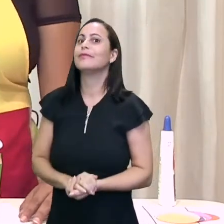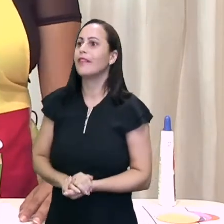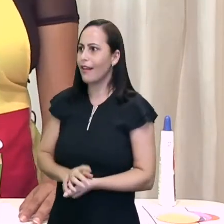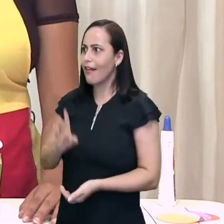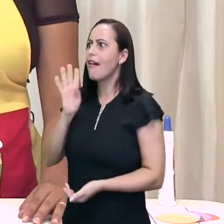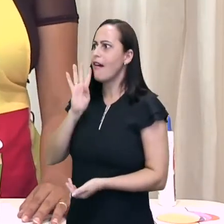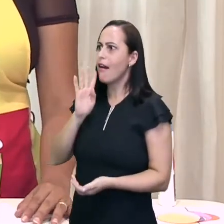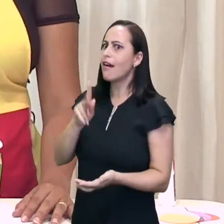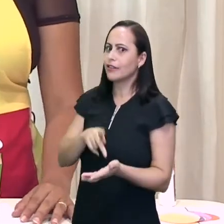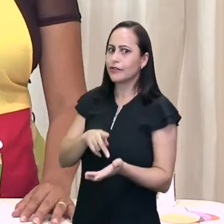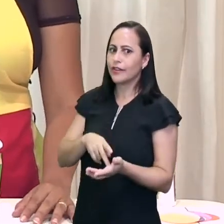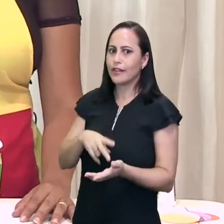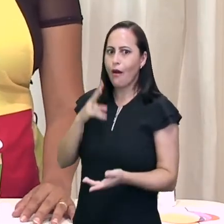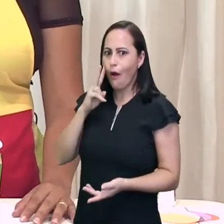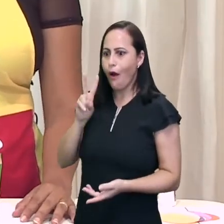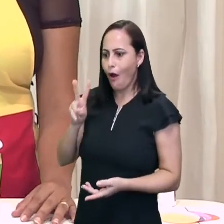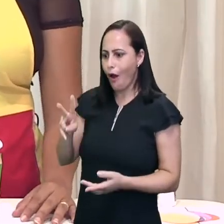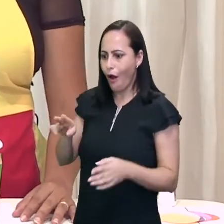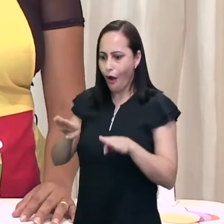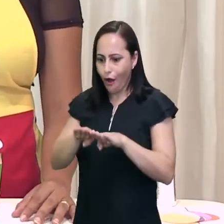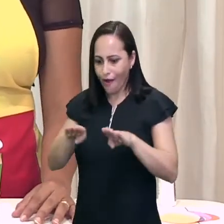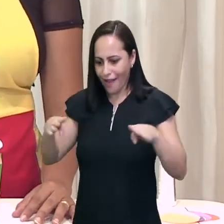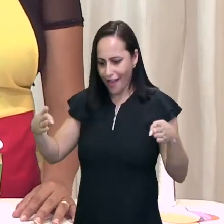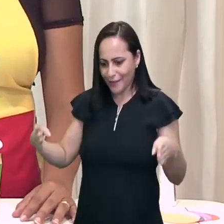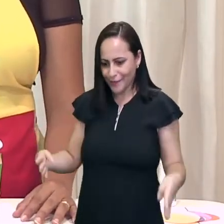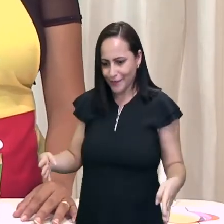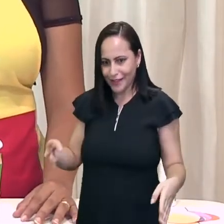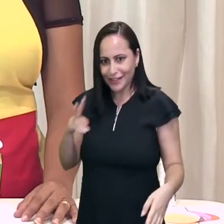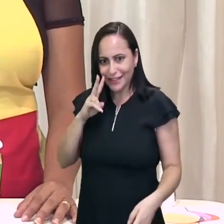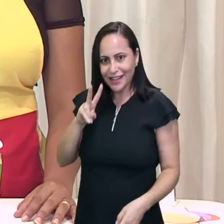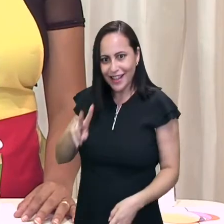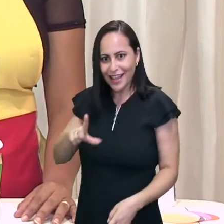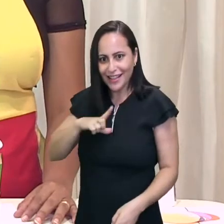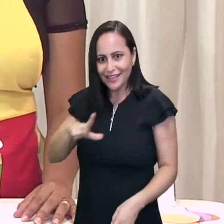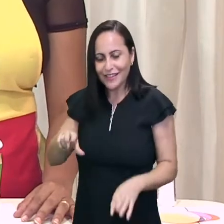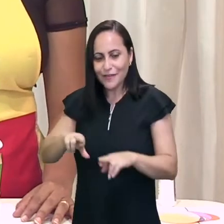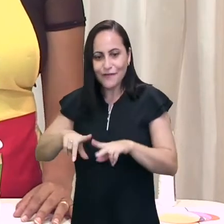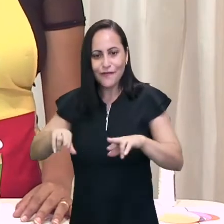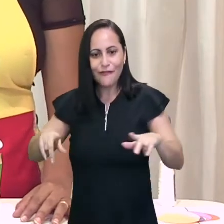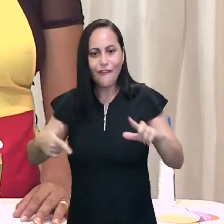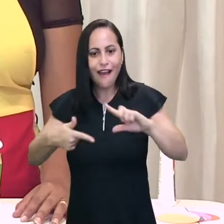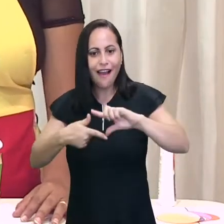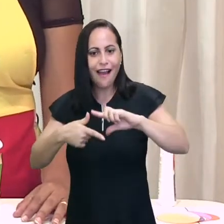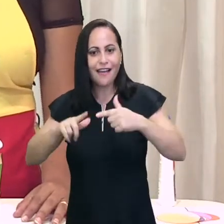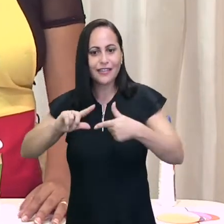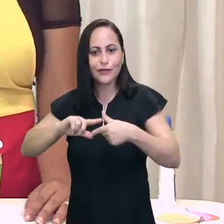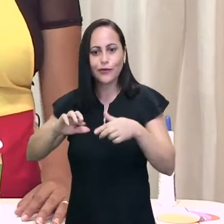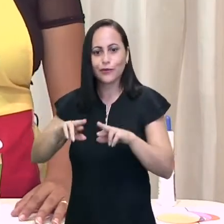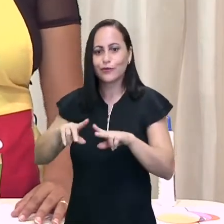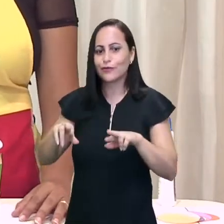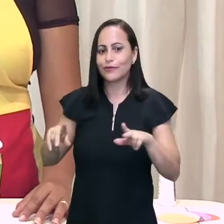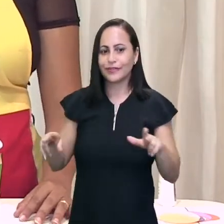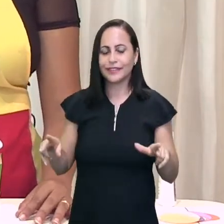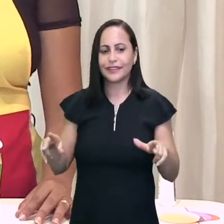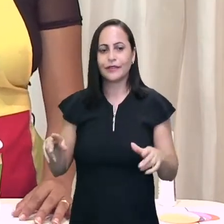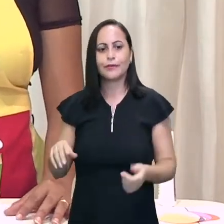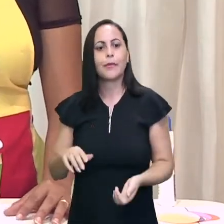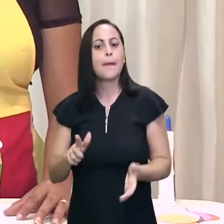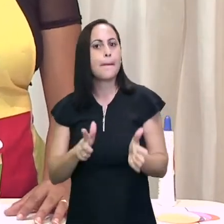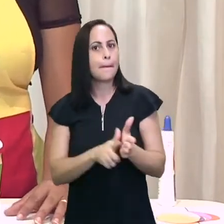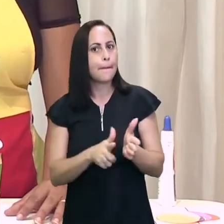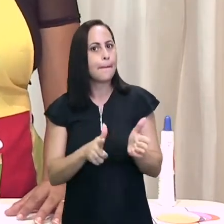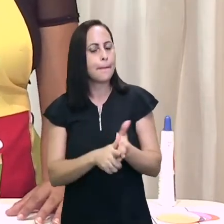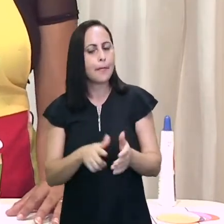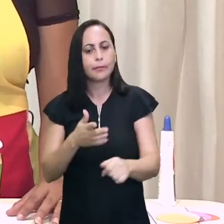mesmo. Observem a mesa. Vários recortes de formas geométricas aqui disponíveis, folha branca.